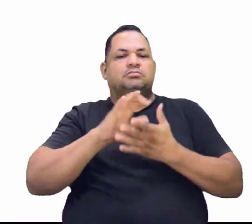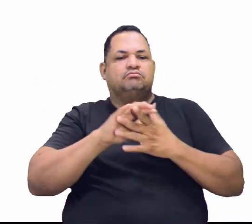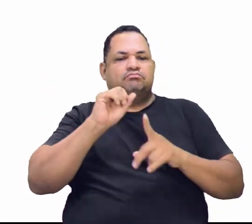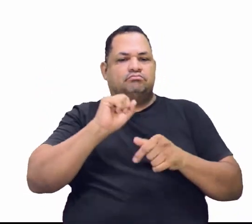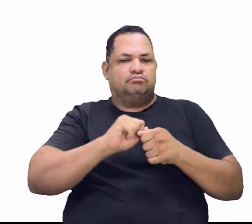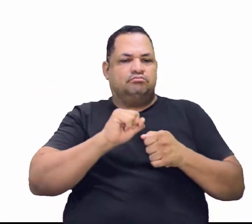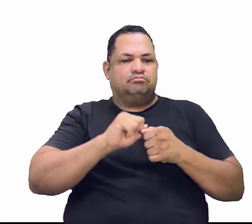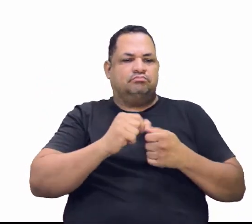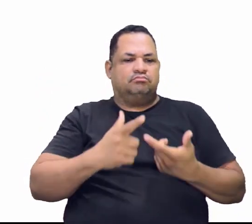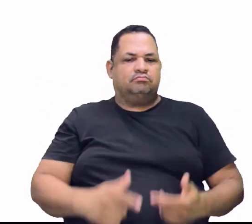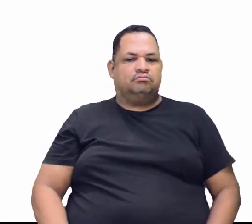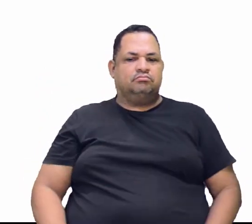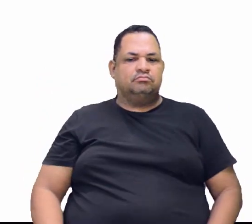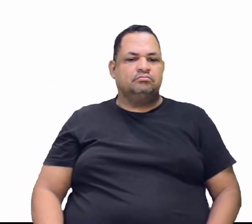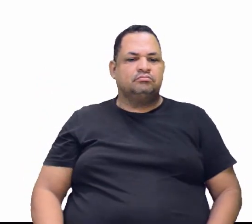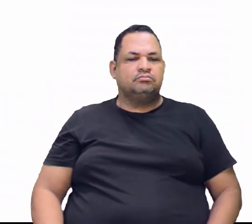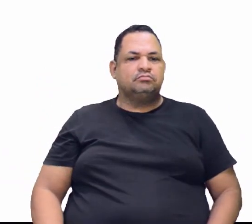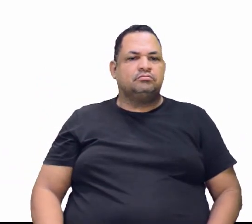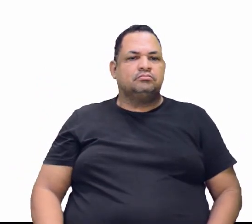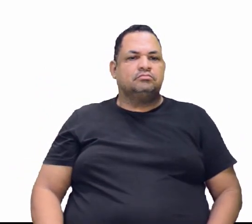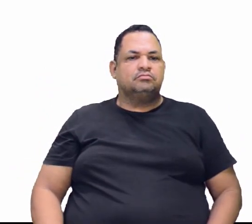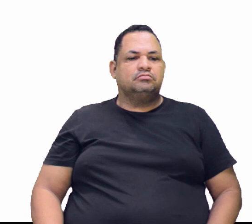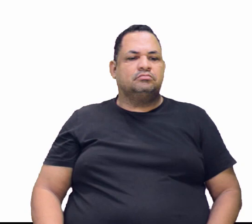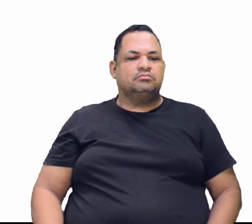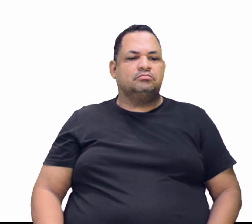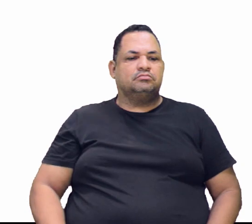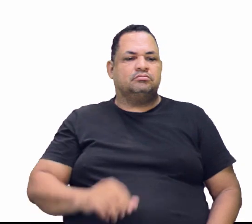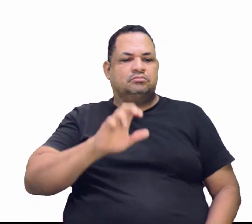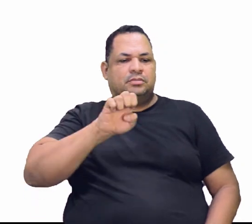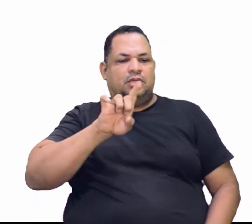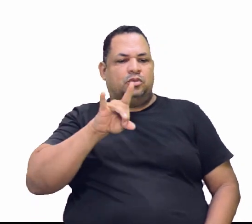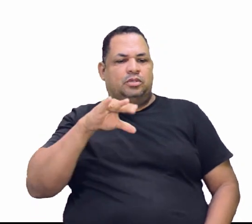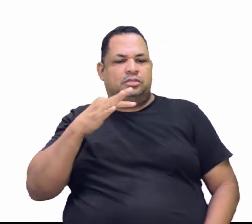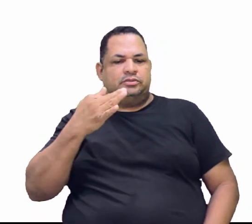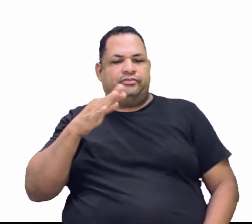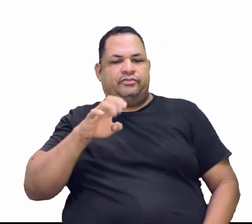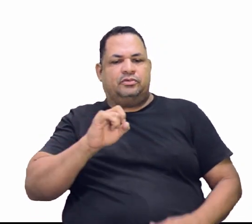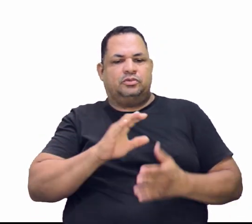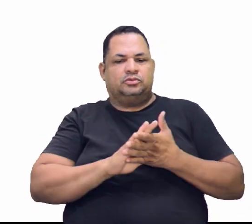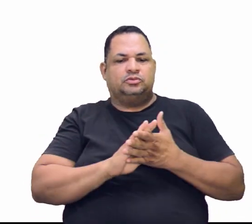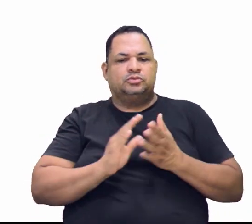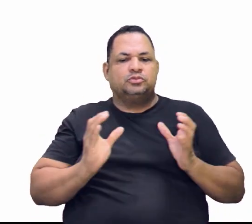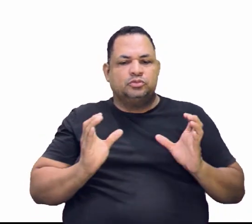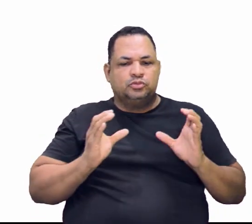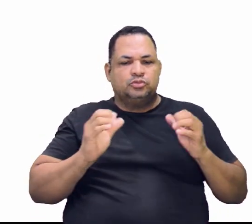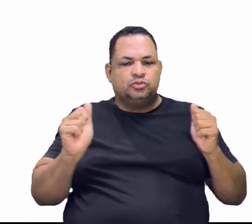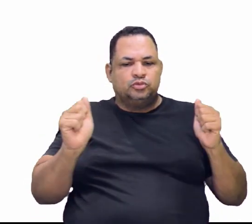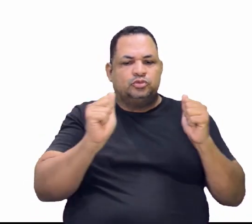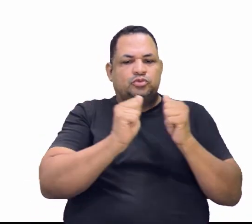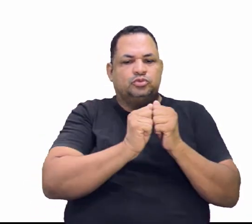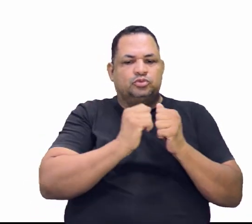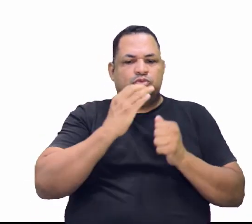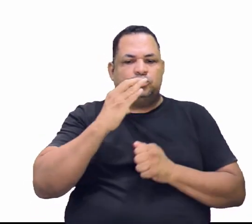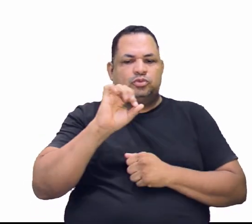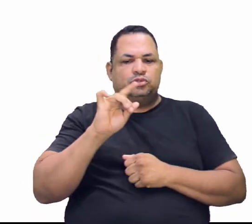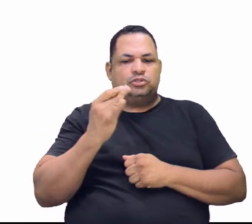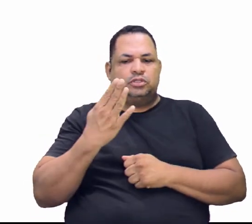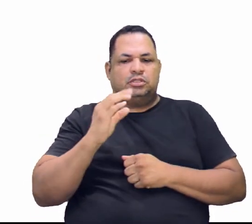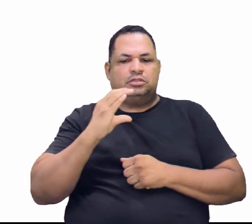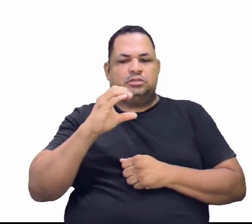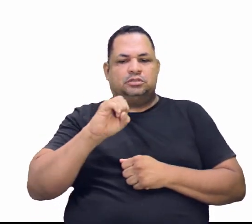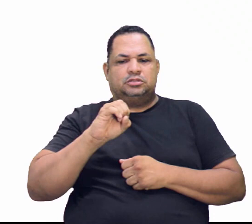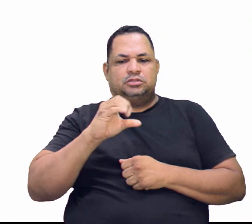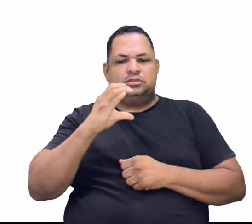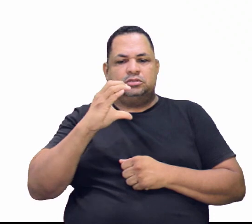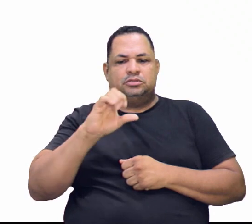isso. Olha só, aqui é o Aloysio Ferreira com o Charles Chocknes.